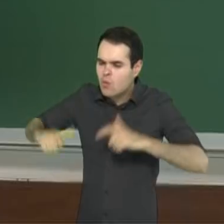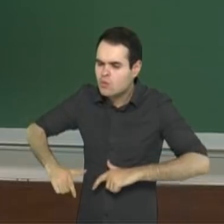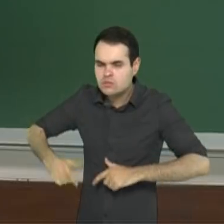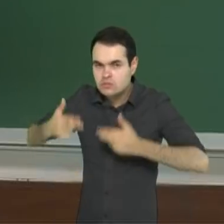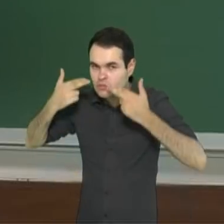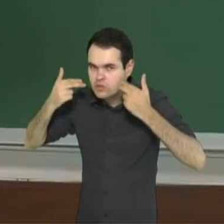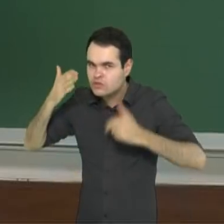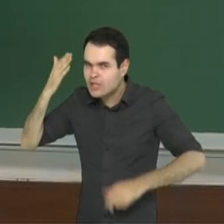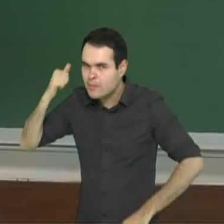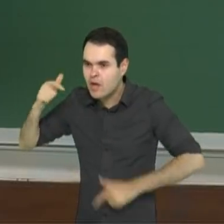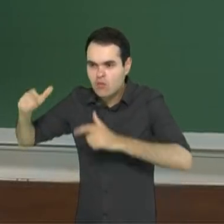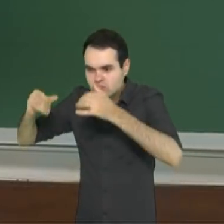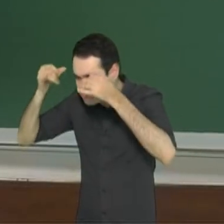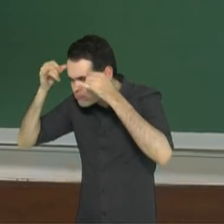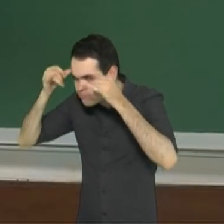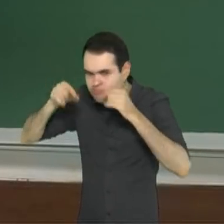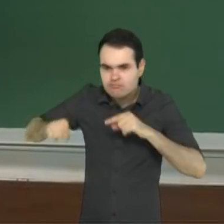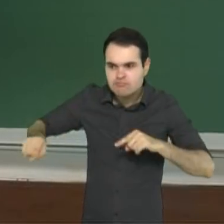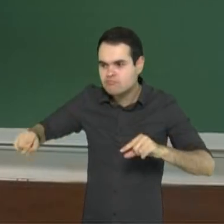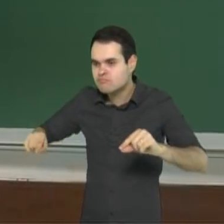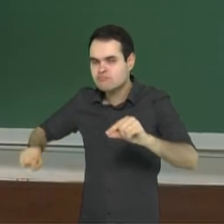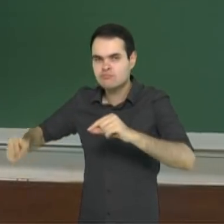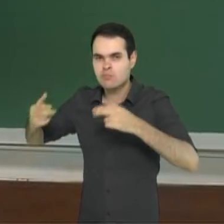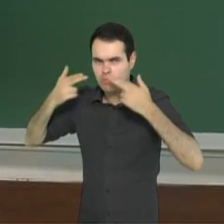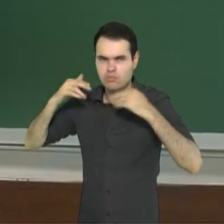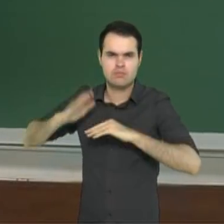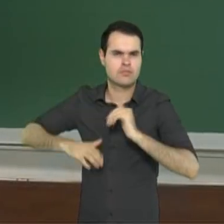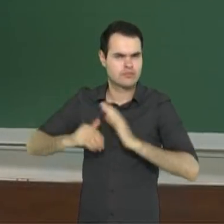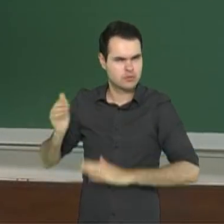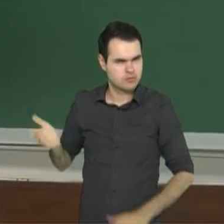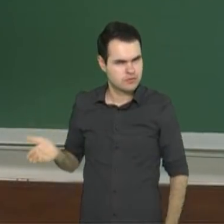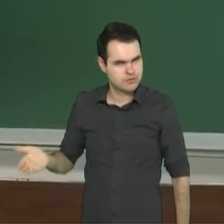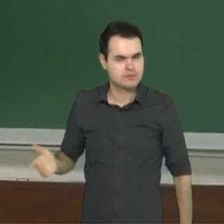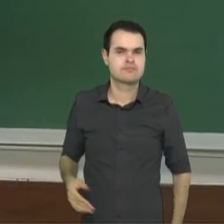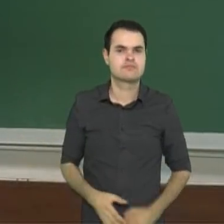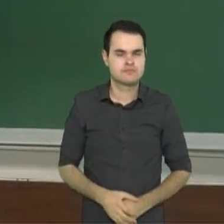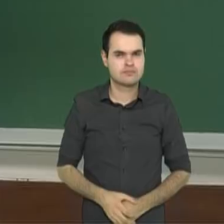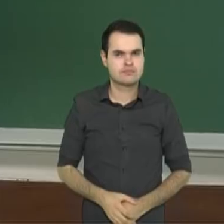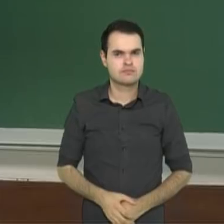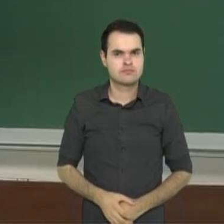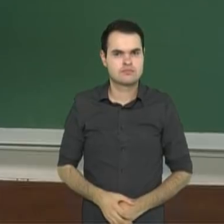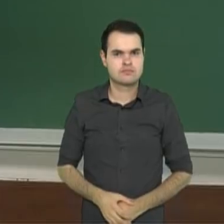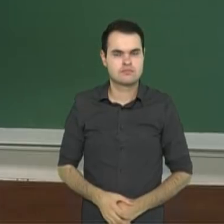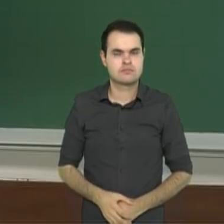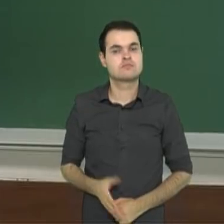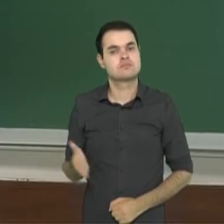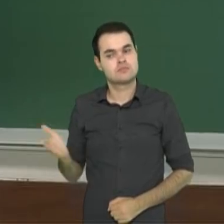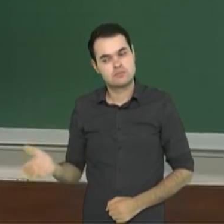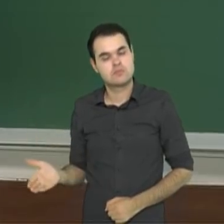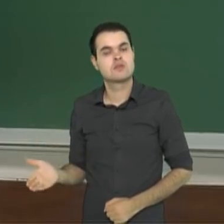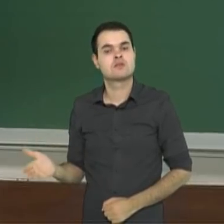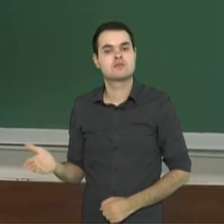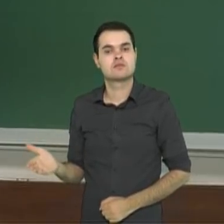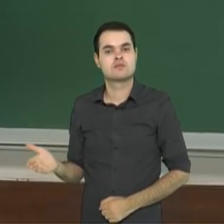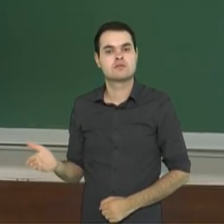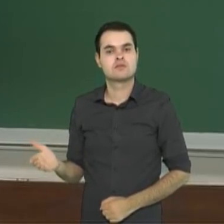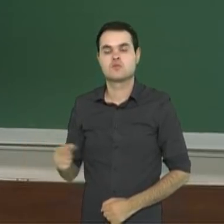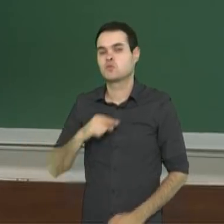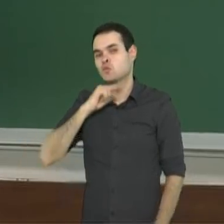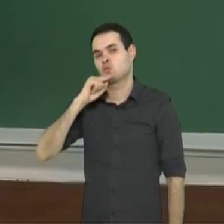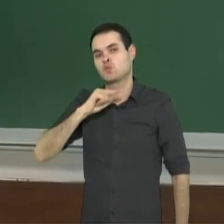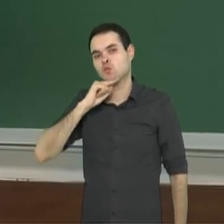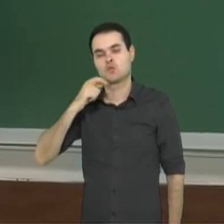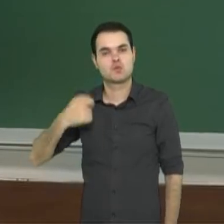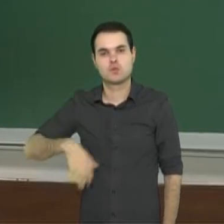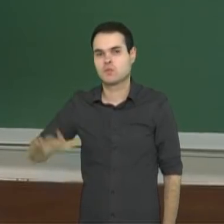Os índios. Então, claro, é uma profissão para eles. Eles deixavam de ser, eles não conseguiam, não